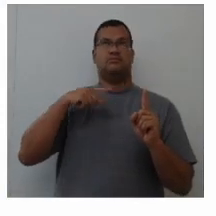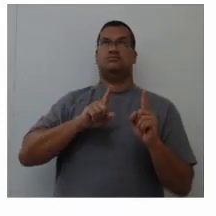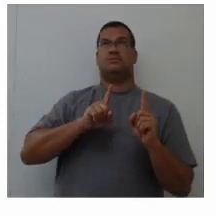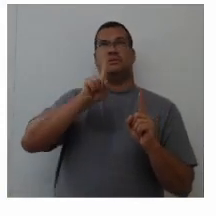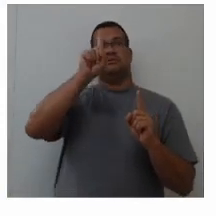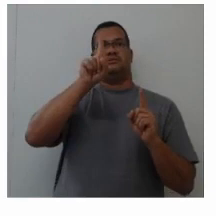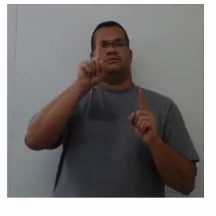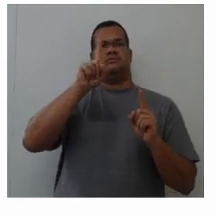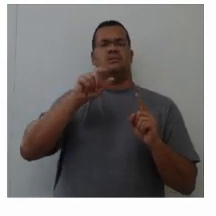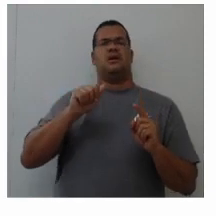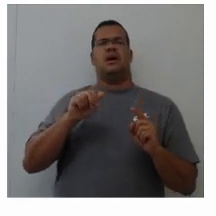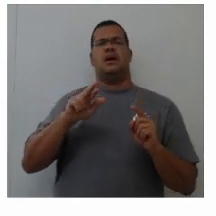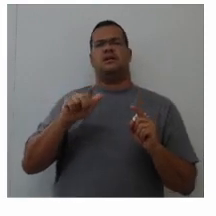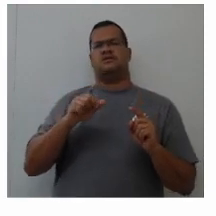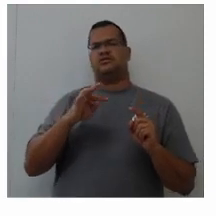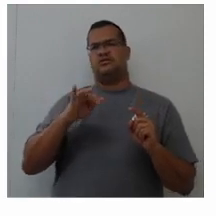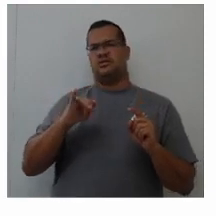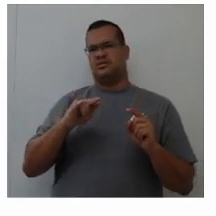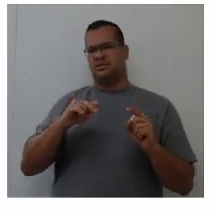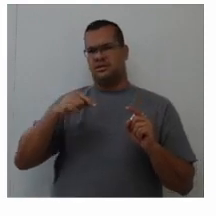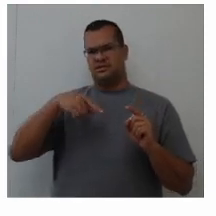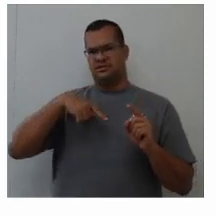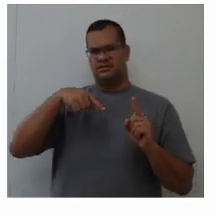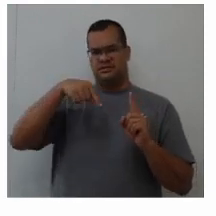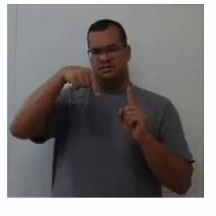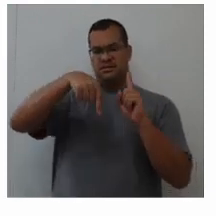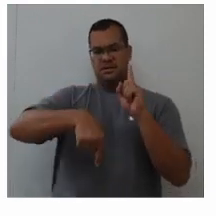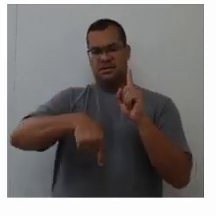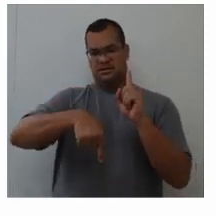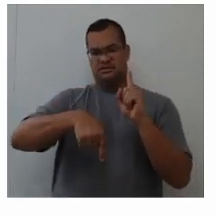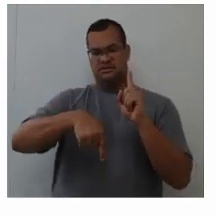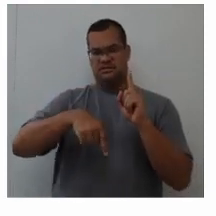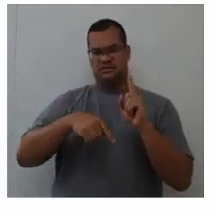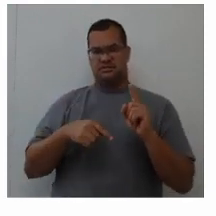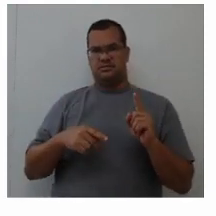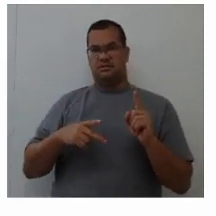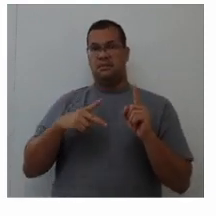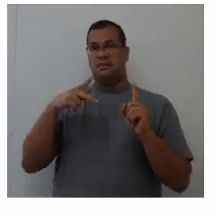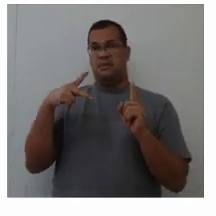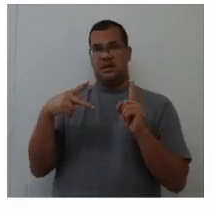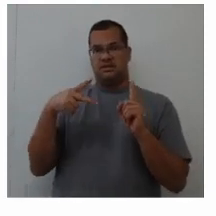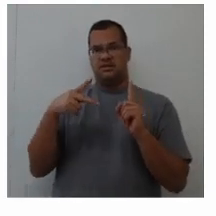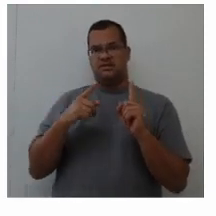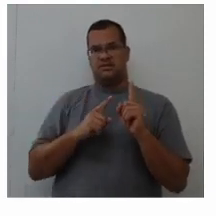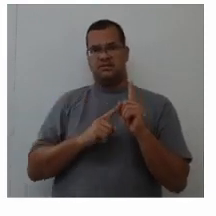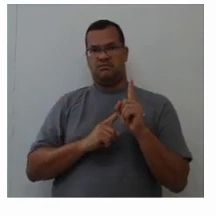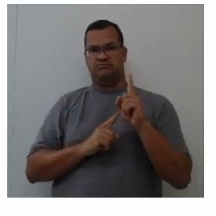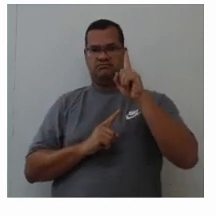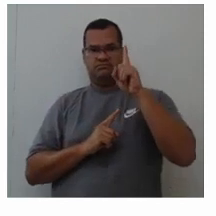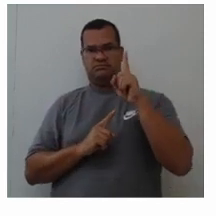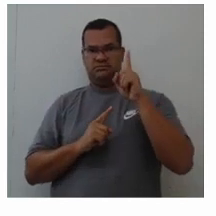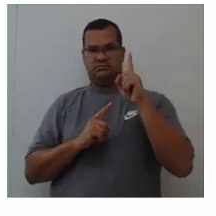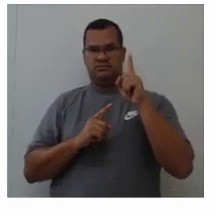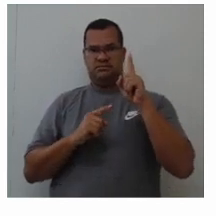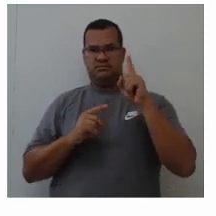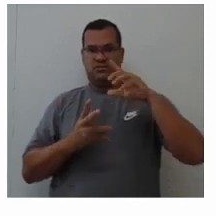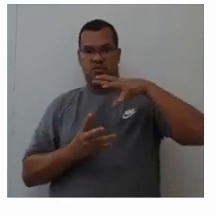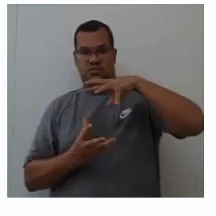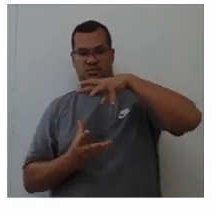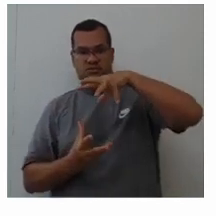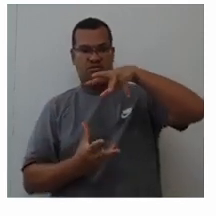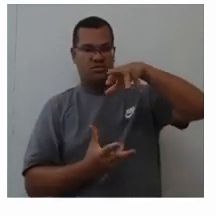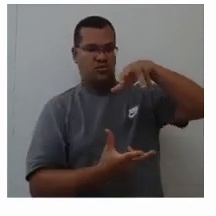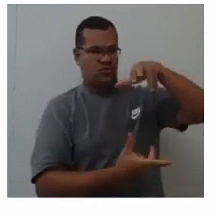que Aristóteles ele está apontando para baixo. Enquanto que Platão aponta para cima, significa o mundo das